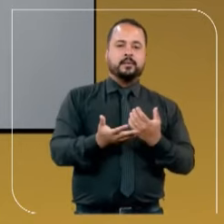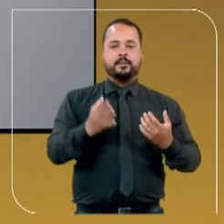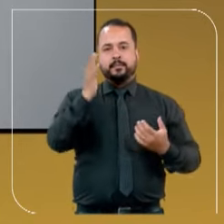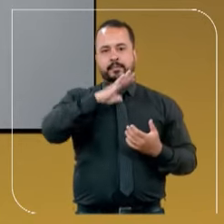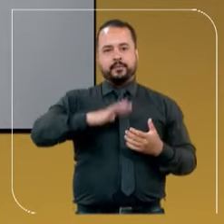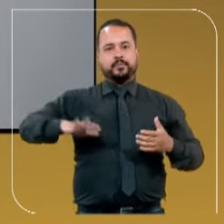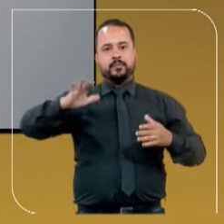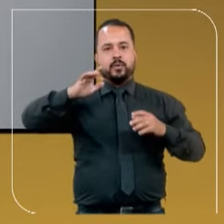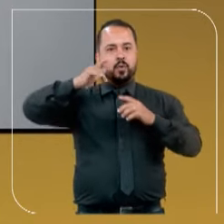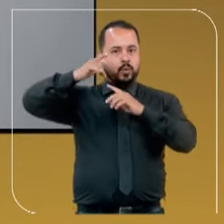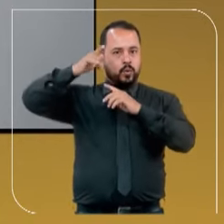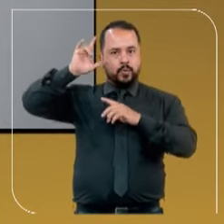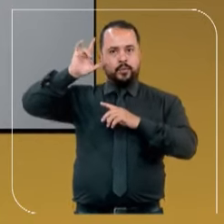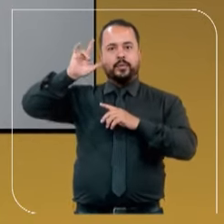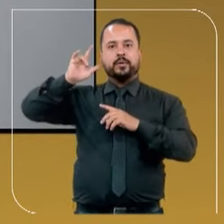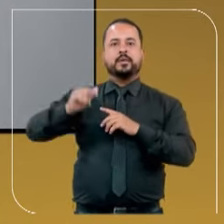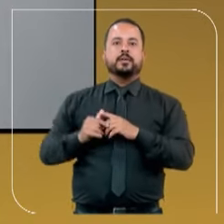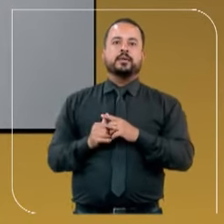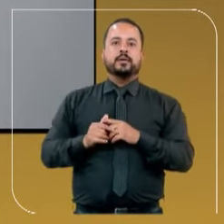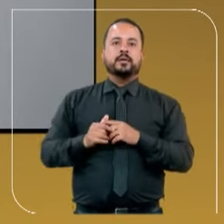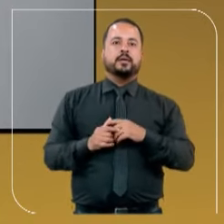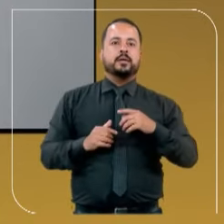mesmo